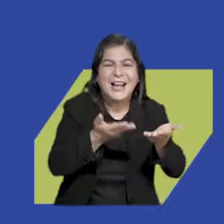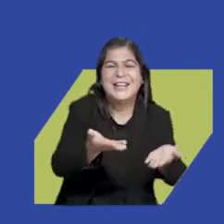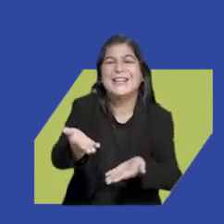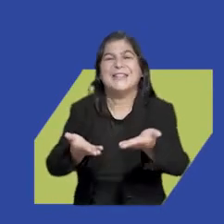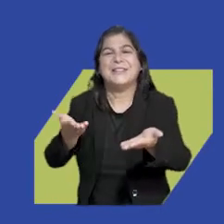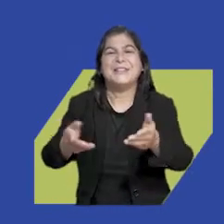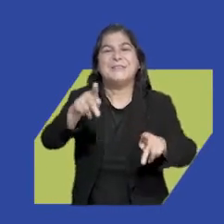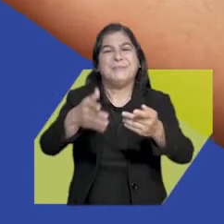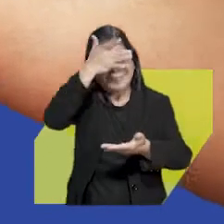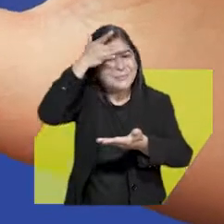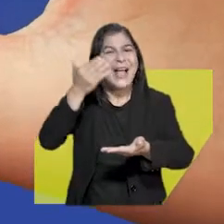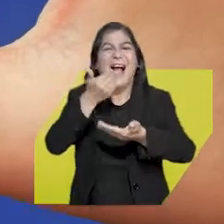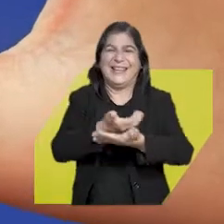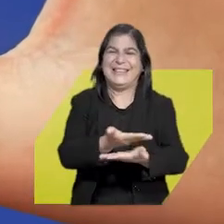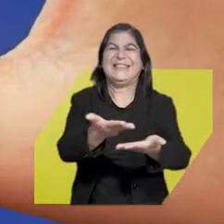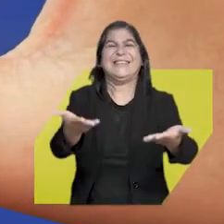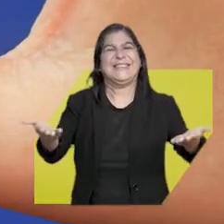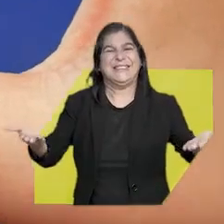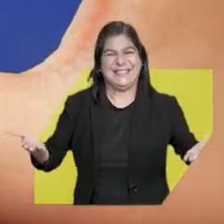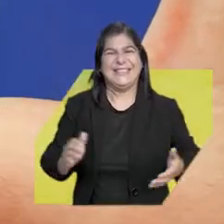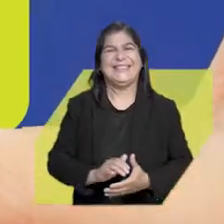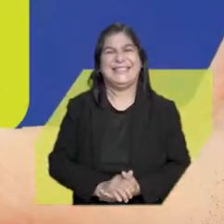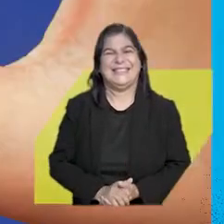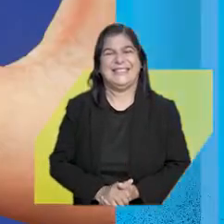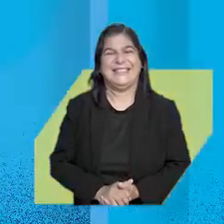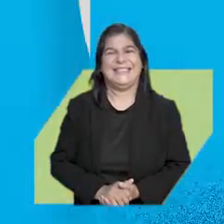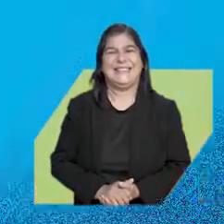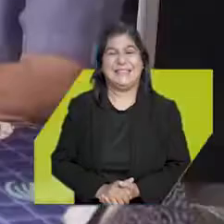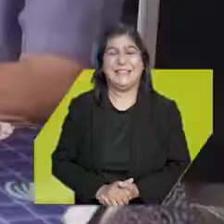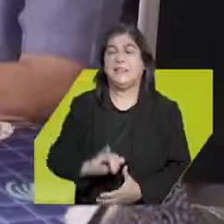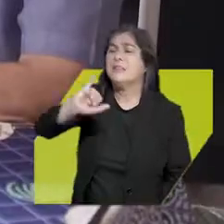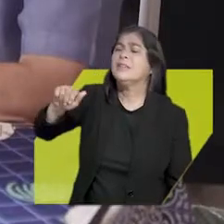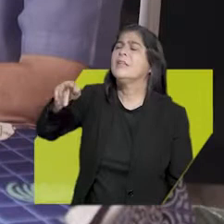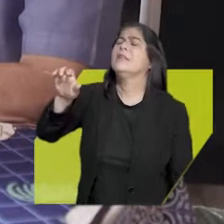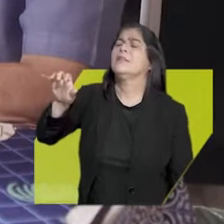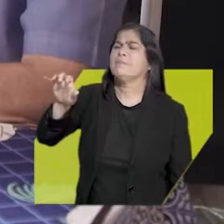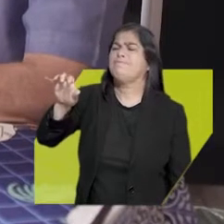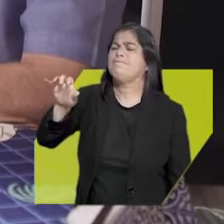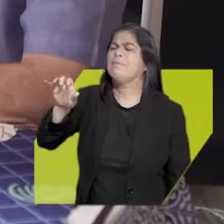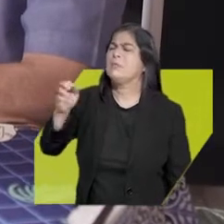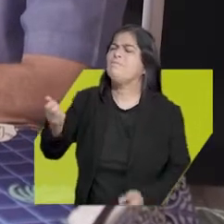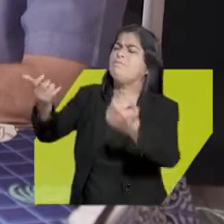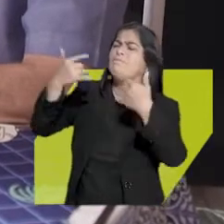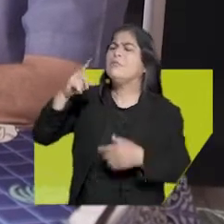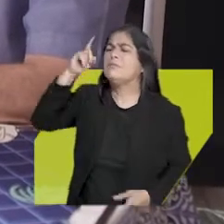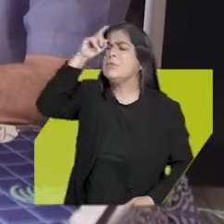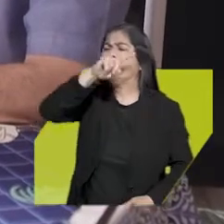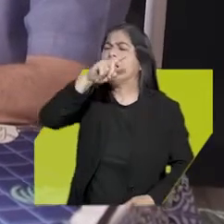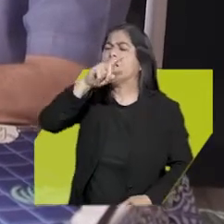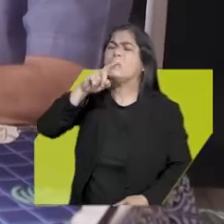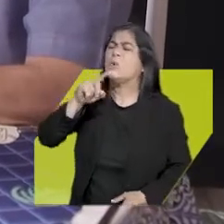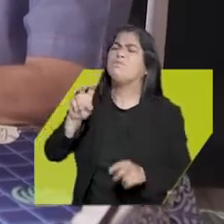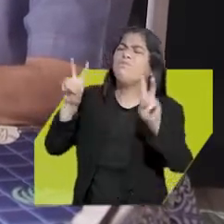é comida na mesa da população. Jaqueline, me diz qual é a dificuldade aqui em